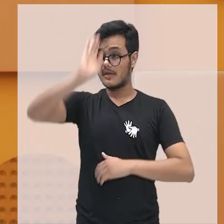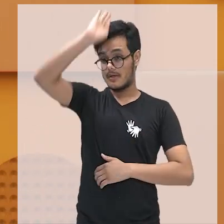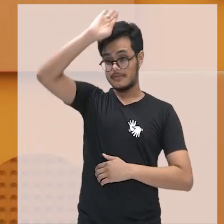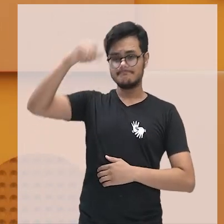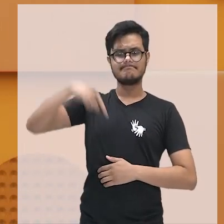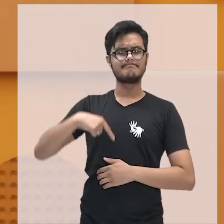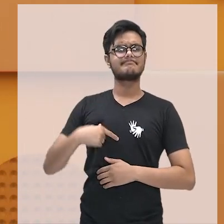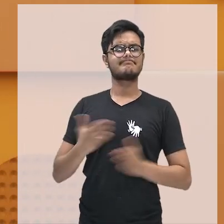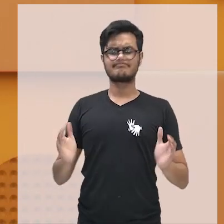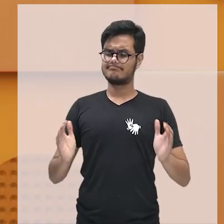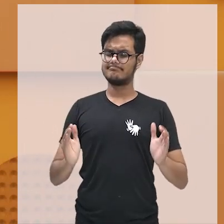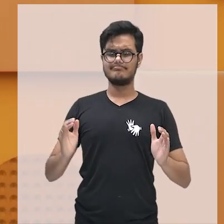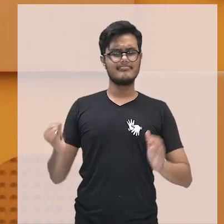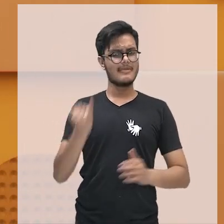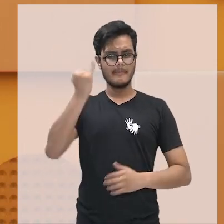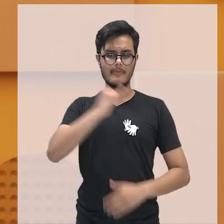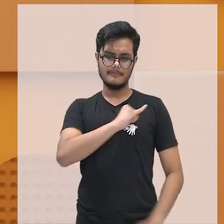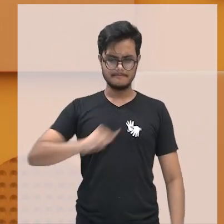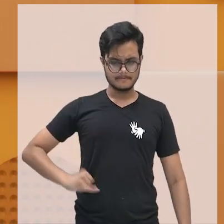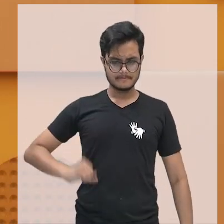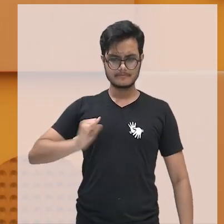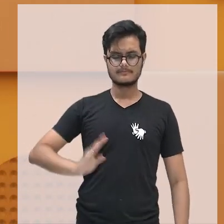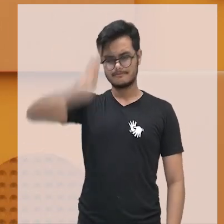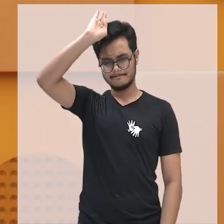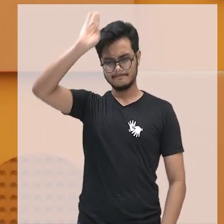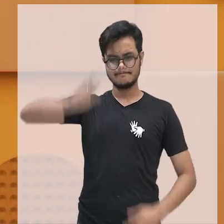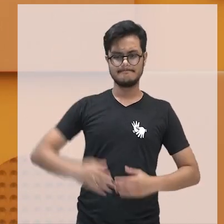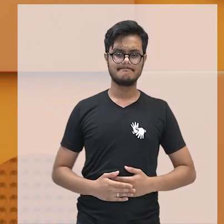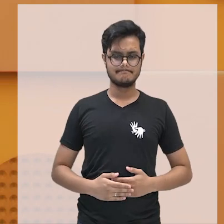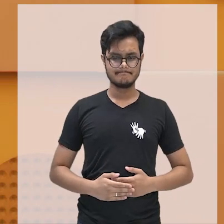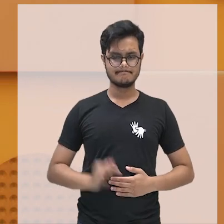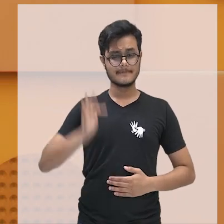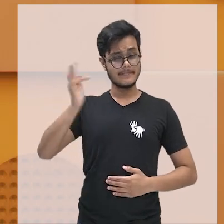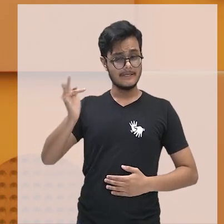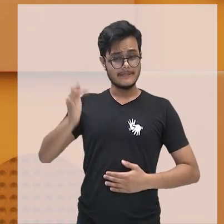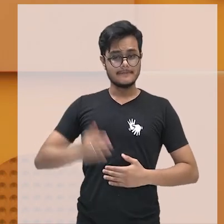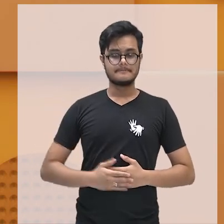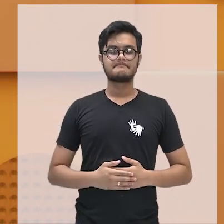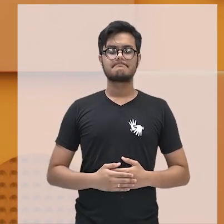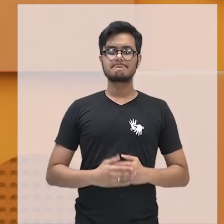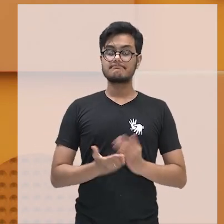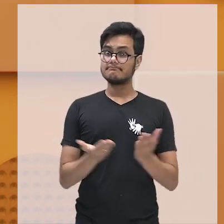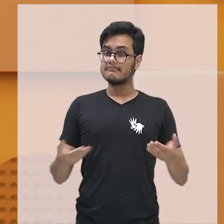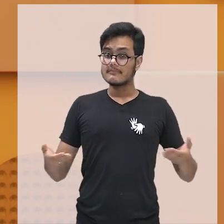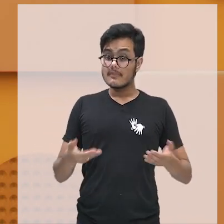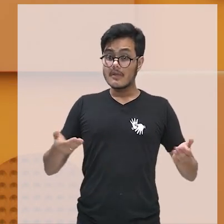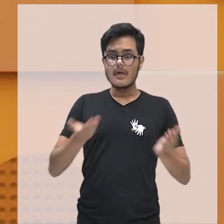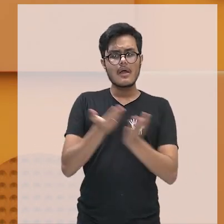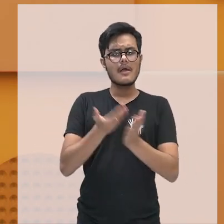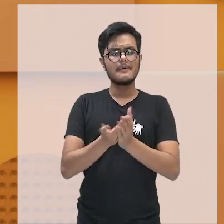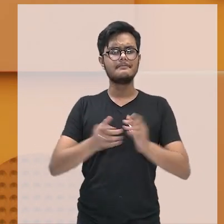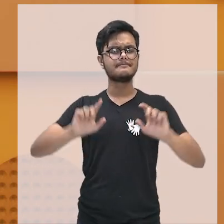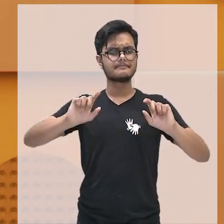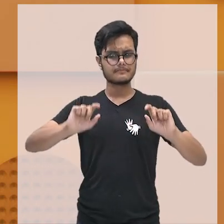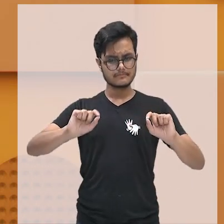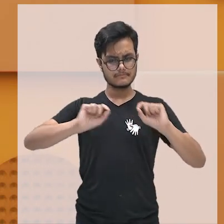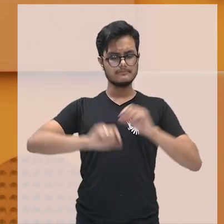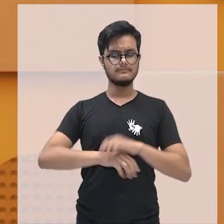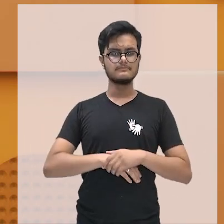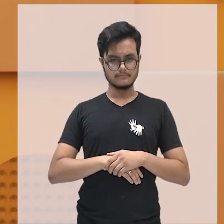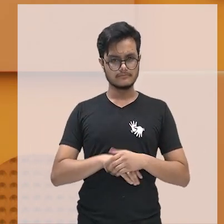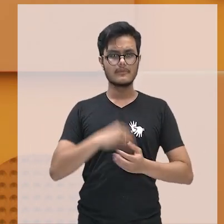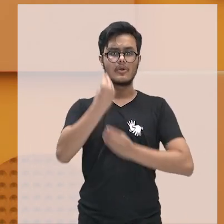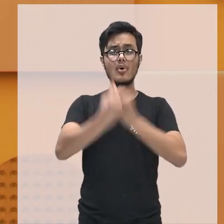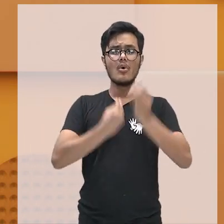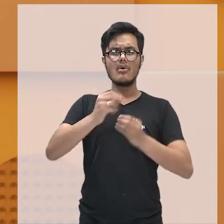ali ser o centro do Império Romano mais na frente tá nós vamos então tratar na nossa aula a origem